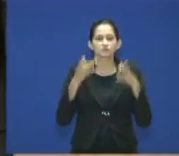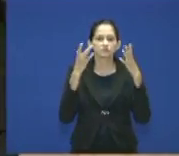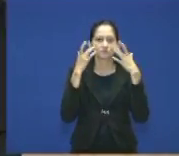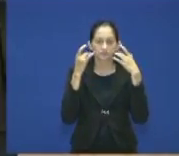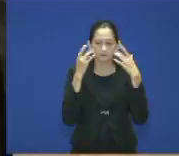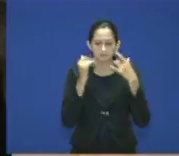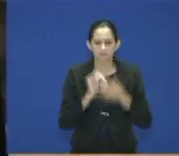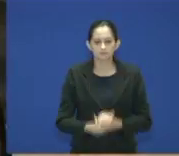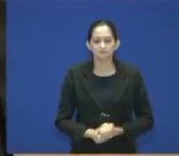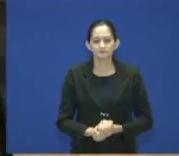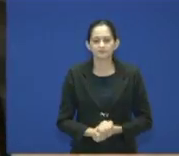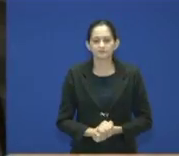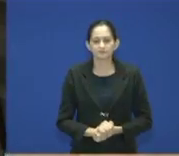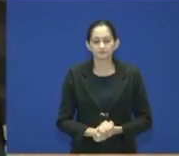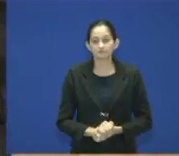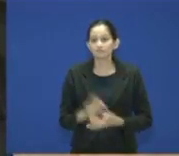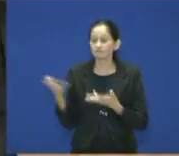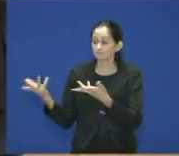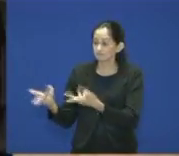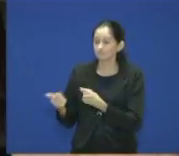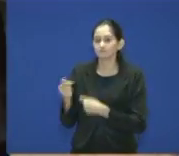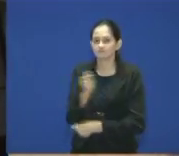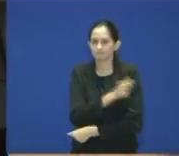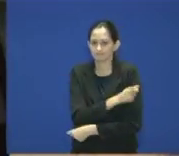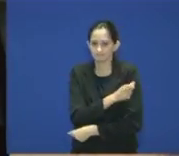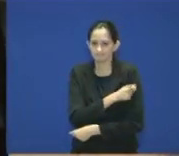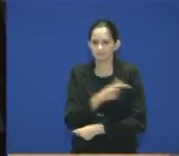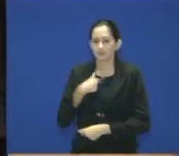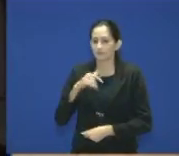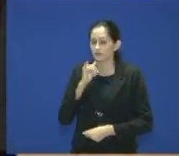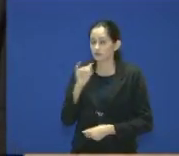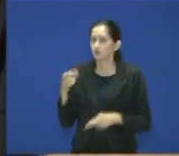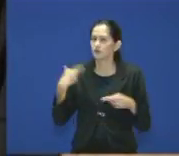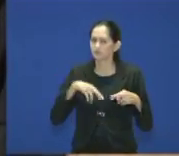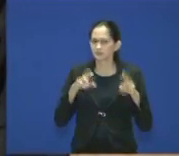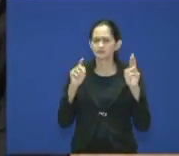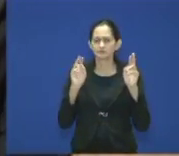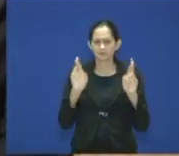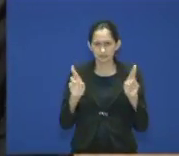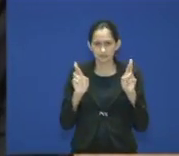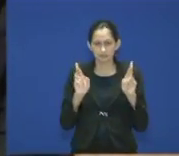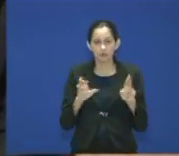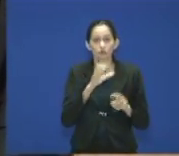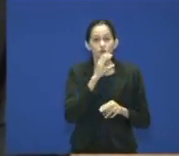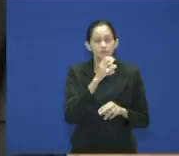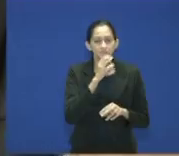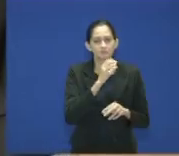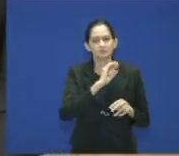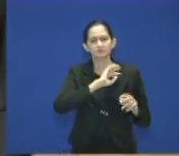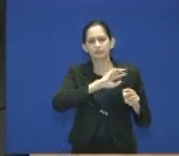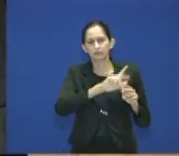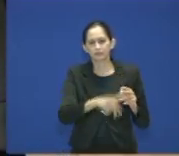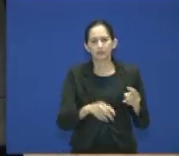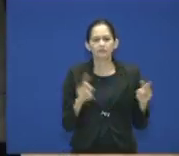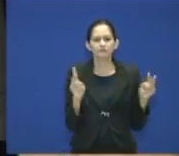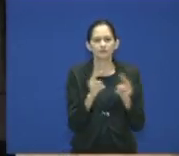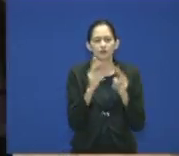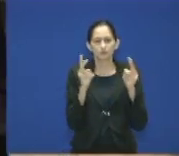cênicas. Caros alunos, esperamos que os conhecimentos e os